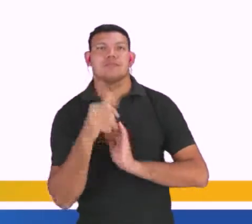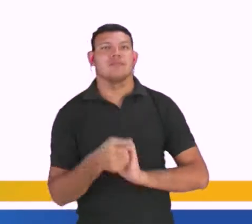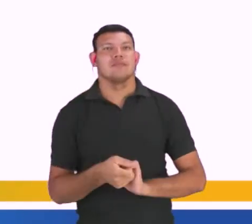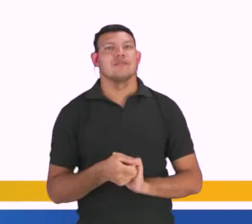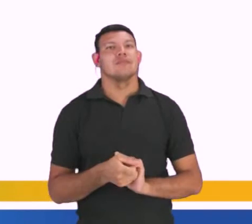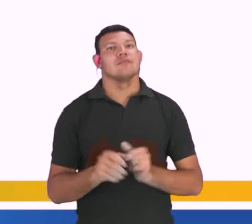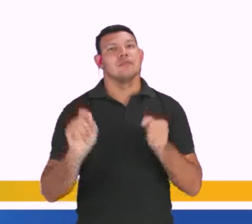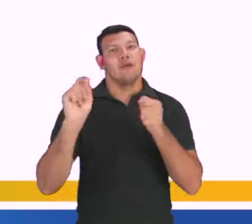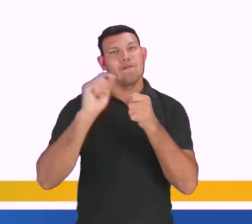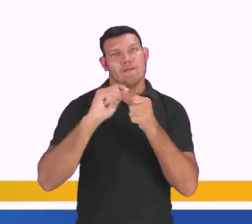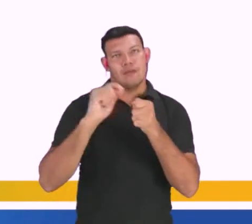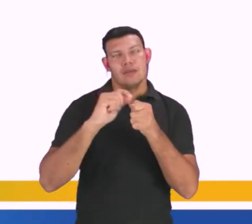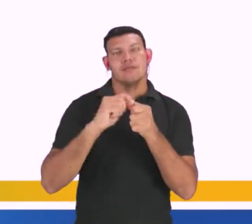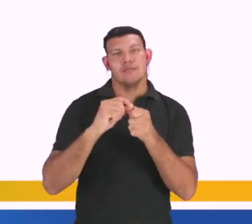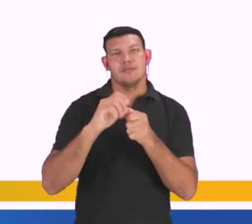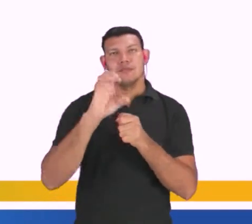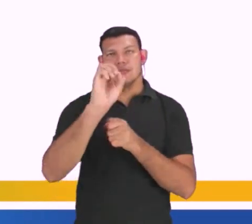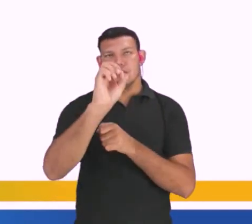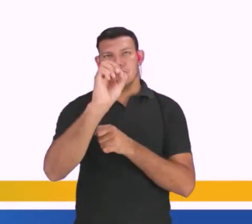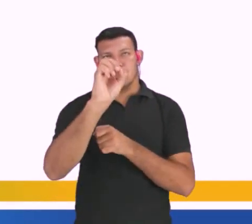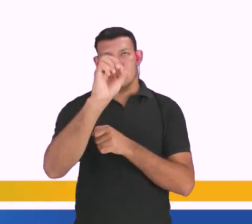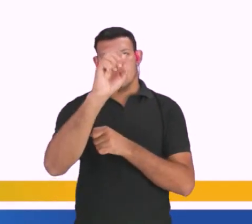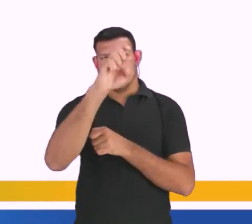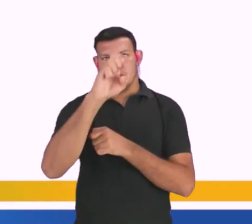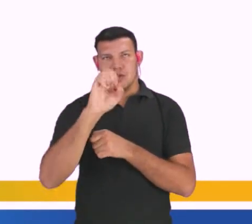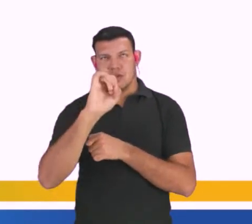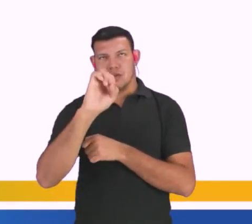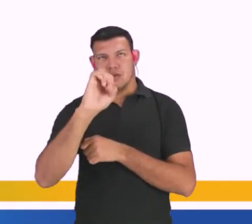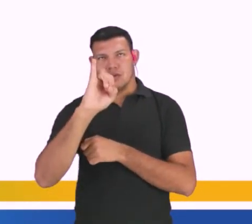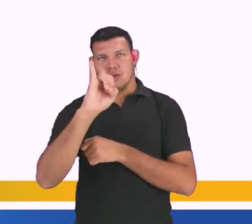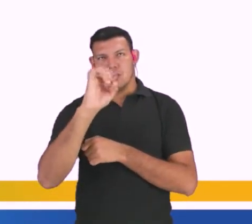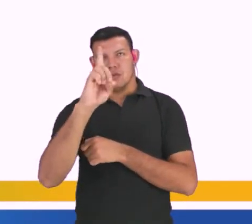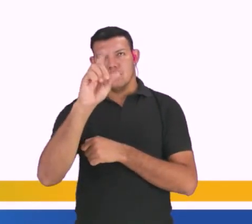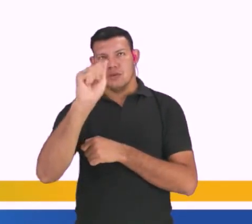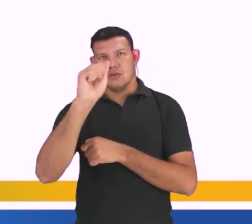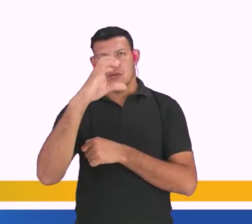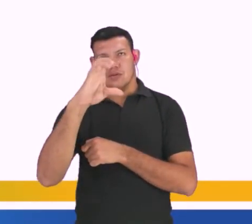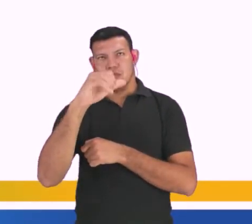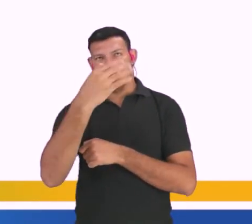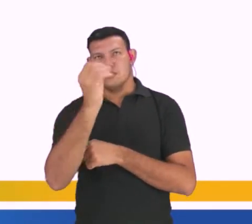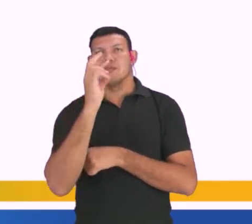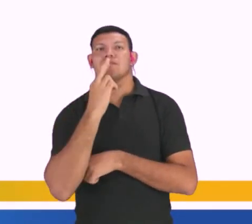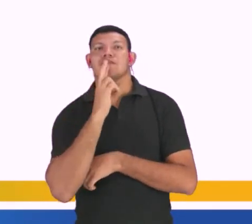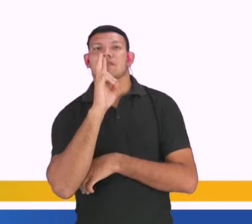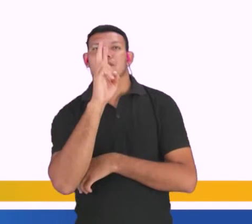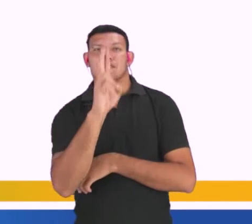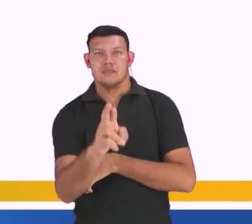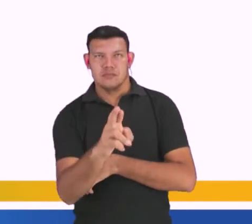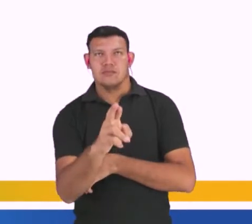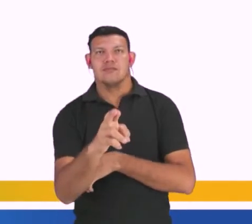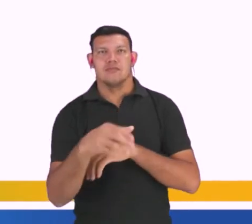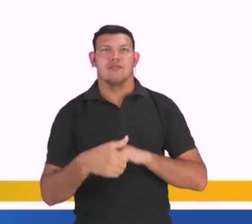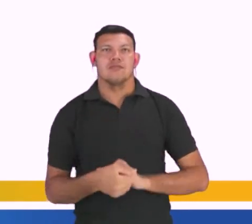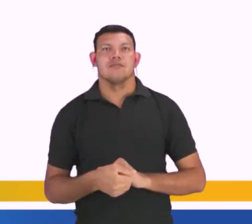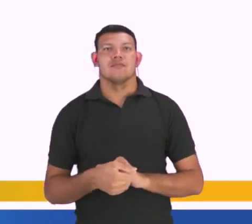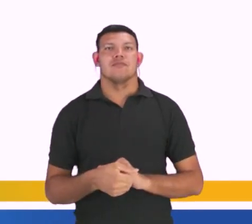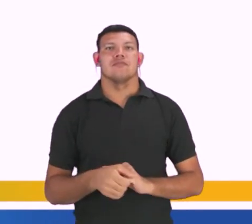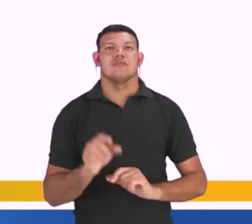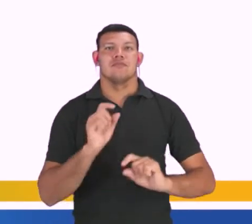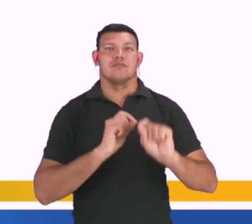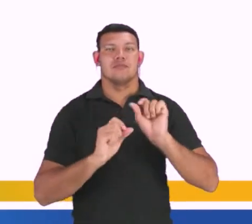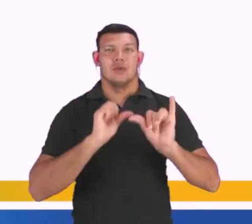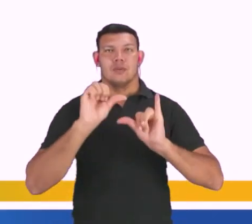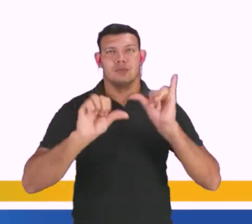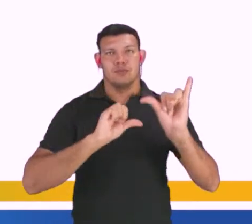nos alimentos e realizam a sua oxidação parcial, gerando um produto final da reação, que